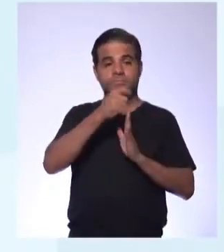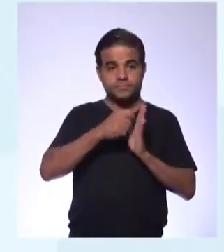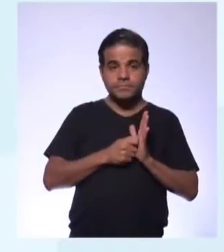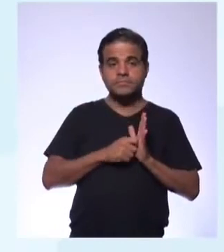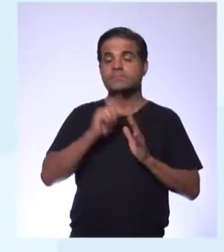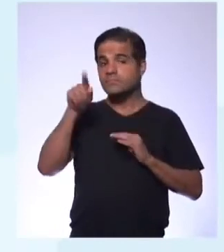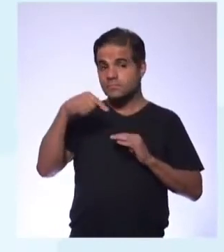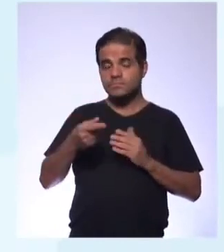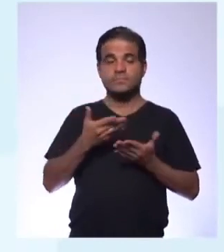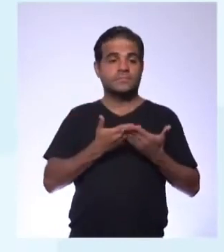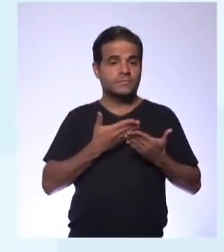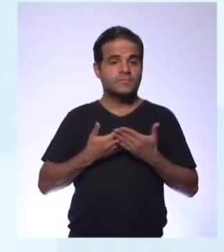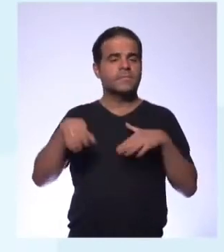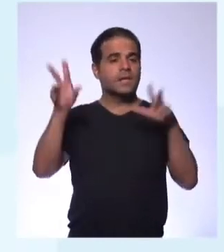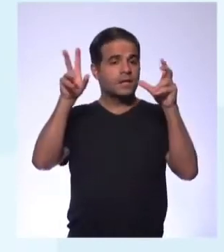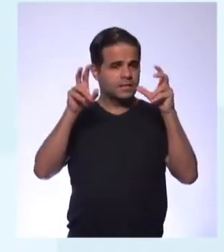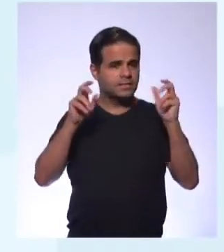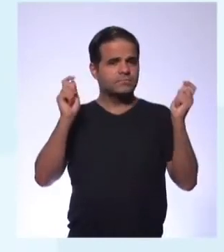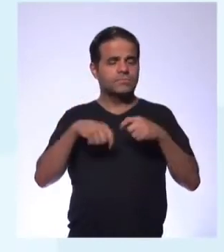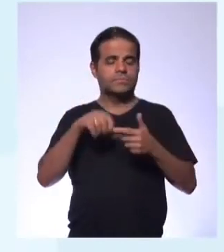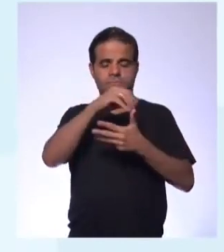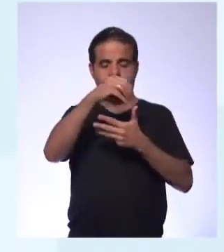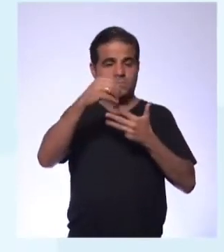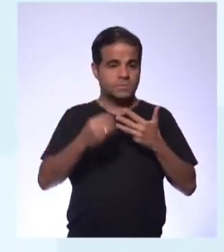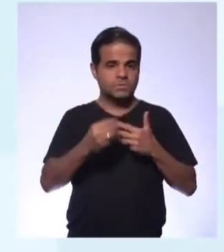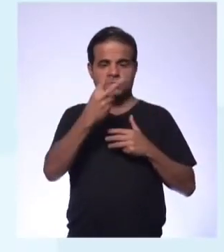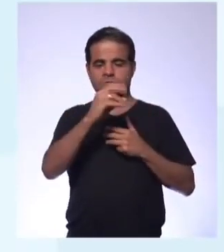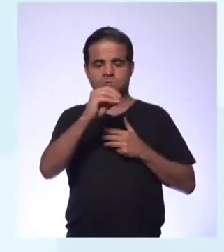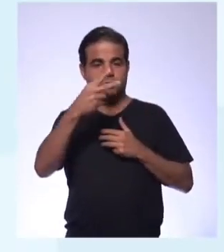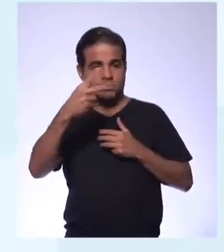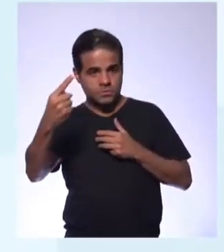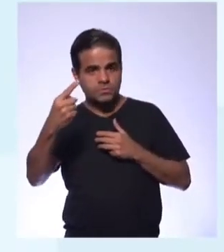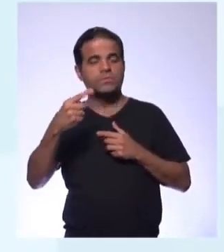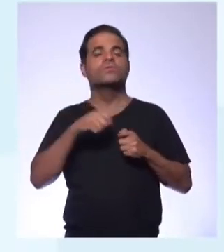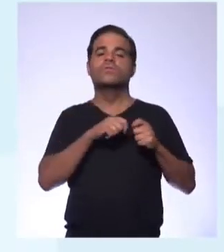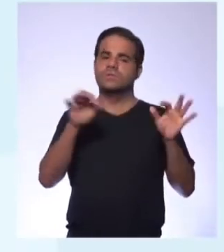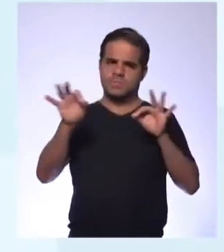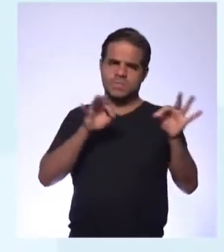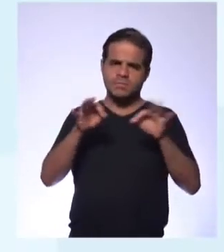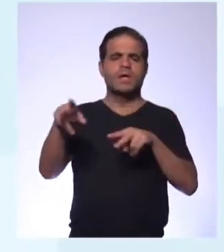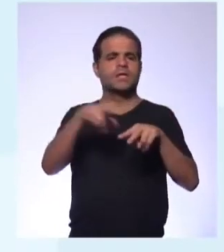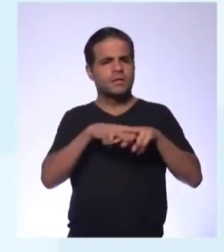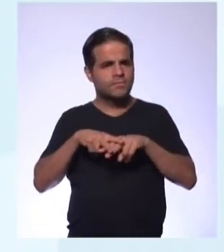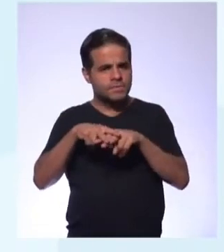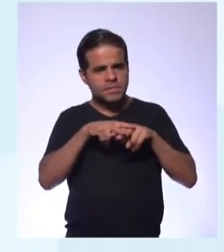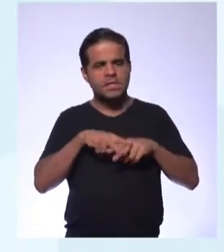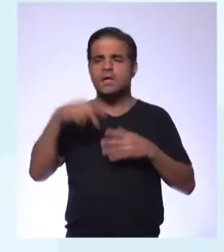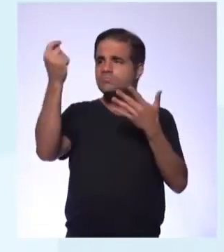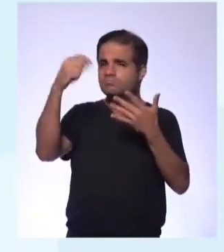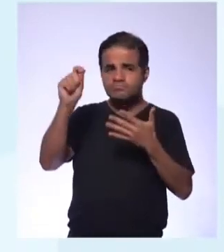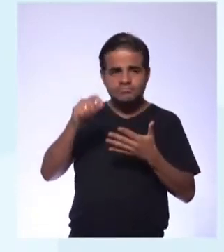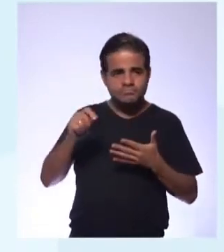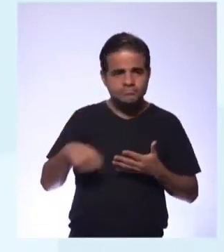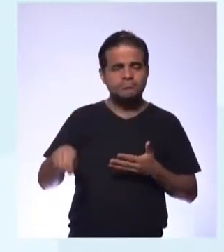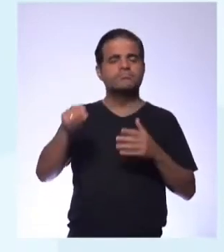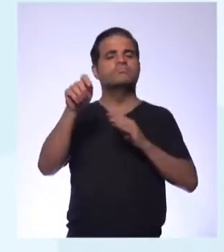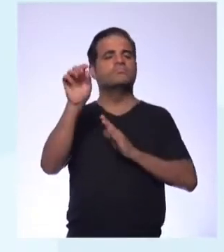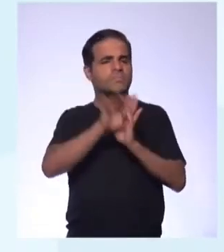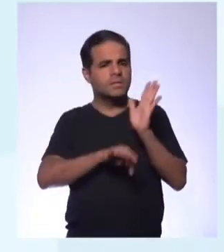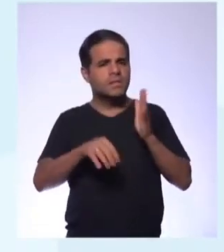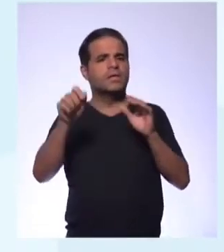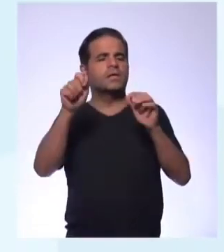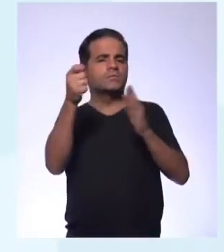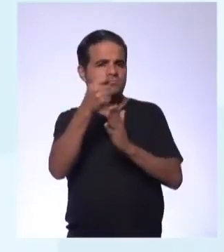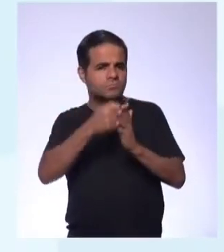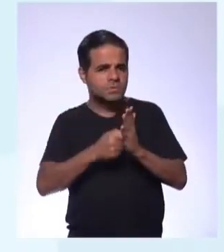nós estivermos na aula Temas Possíveis Enem 2021, nós estaremos fazendo aí planejamento, revisão e autocorreção da produção textual escrita, juntamente